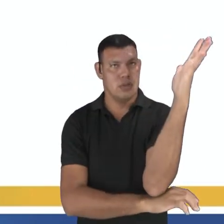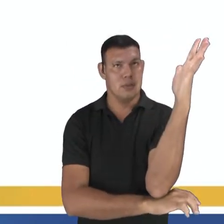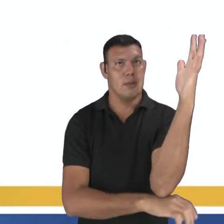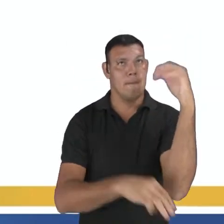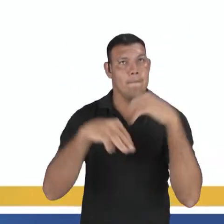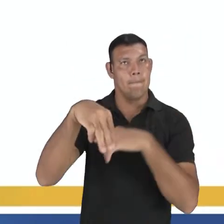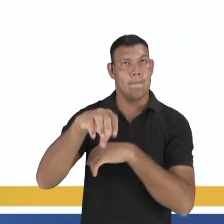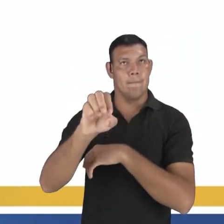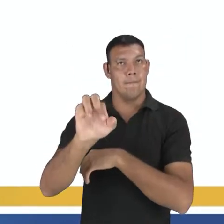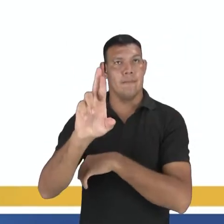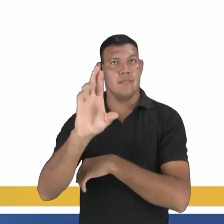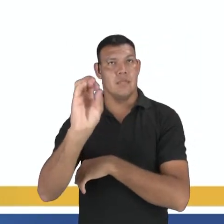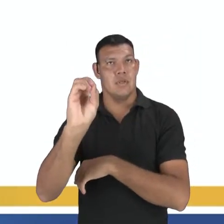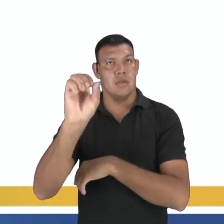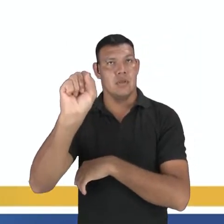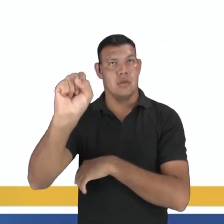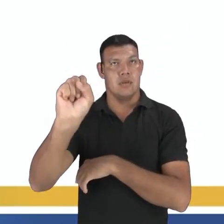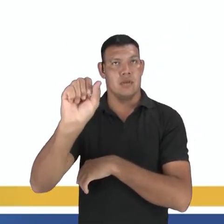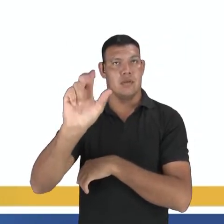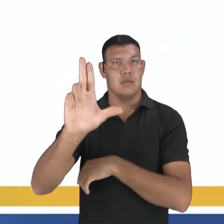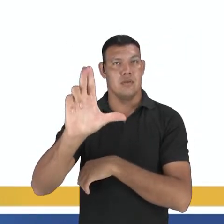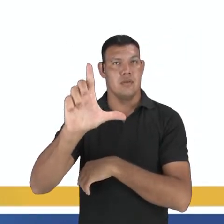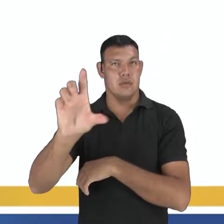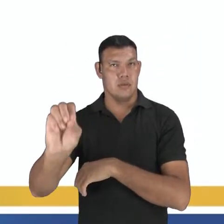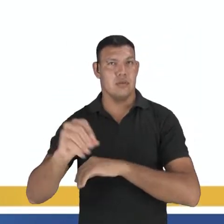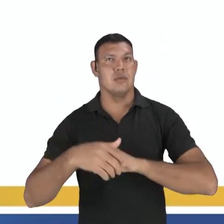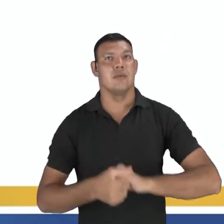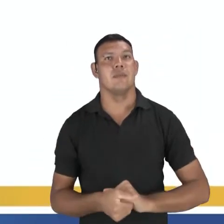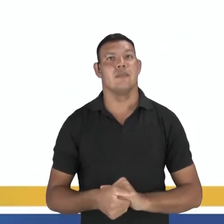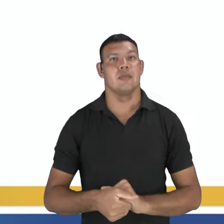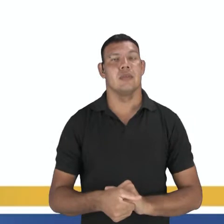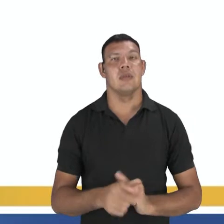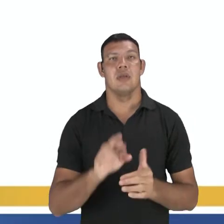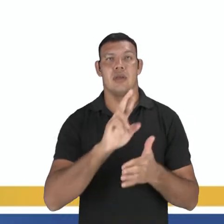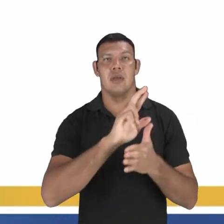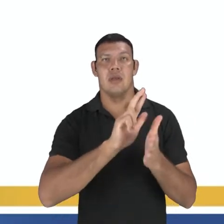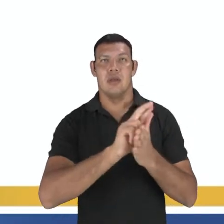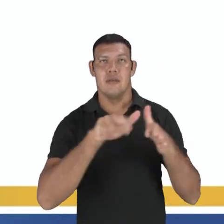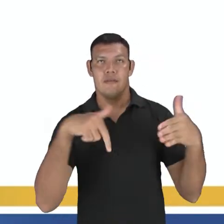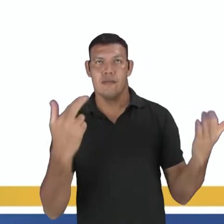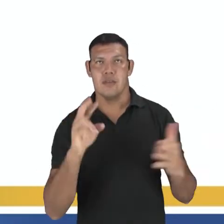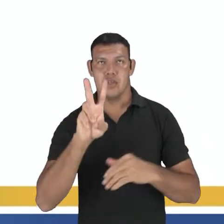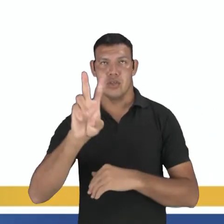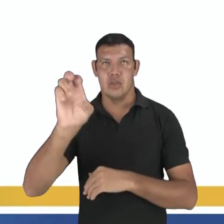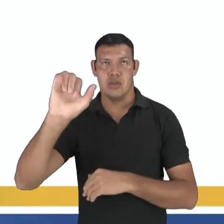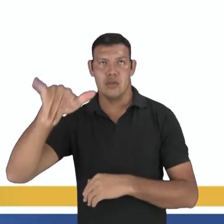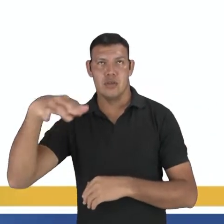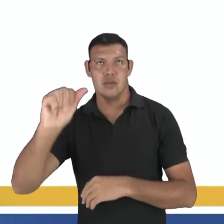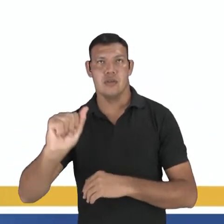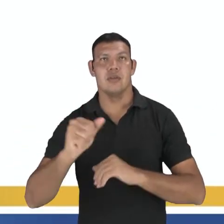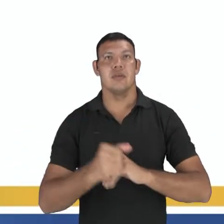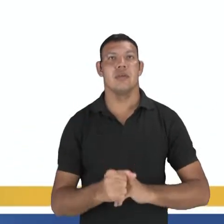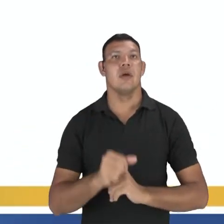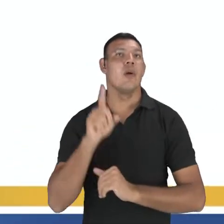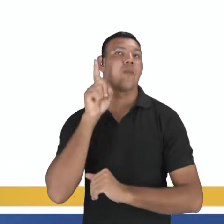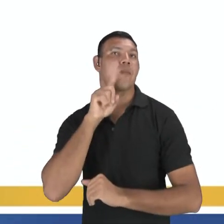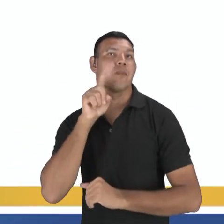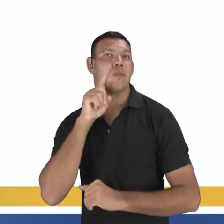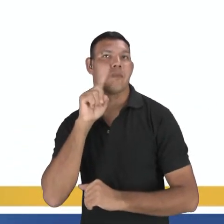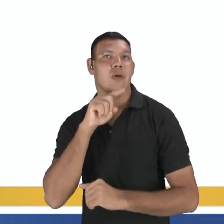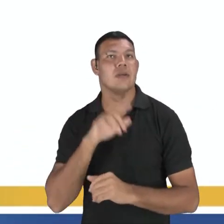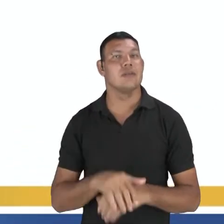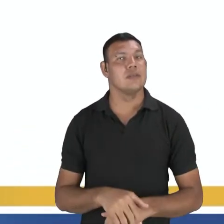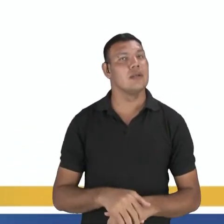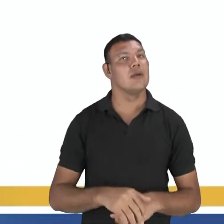dever de casa antes de cobrar o Brasil, diz negociador. E no site da Negócios saiu,